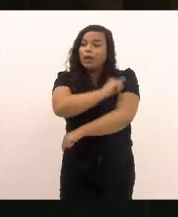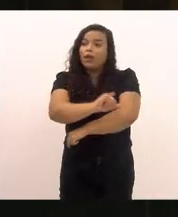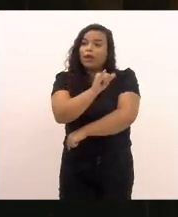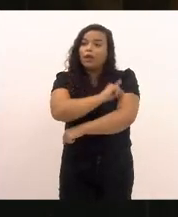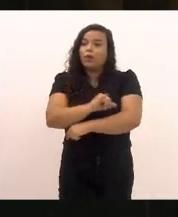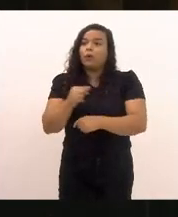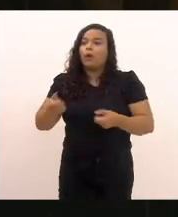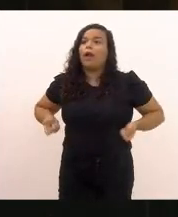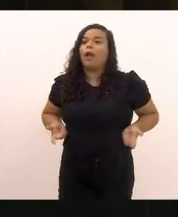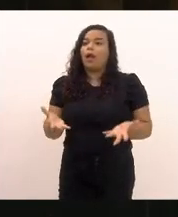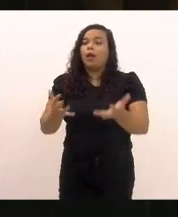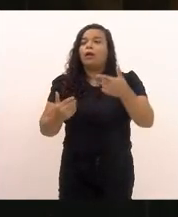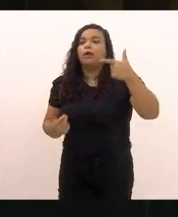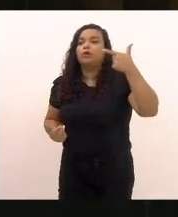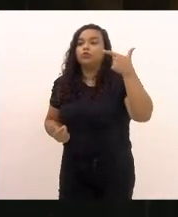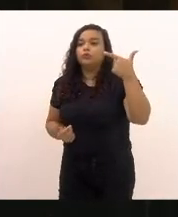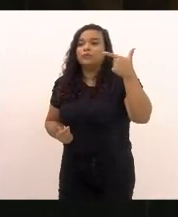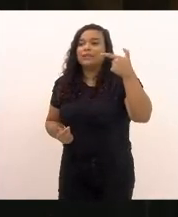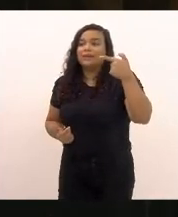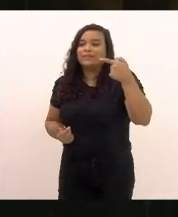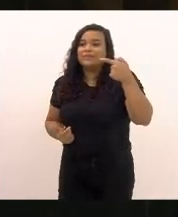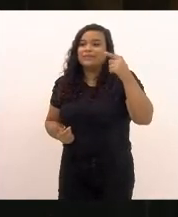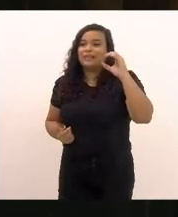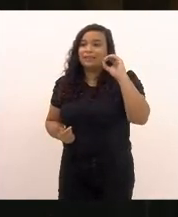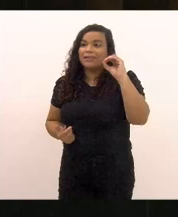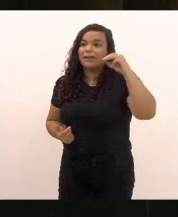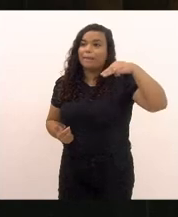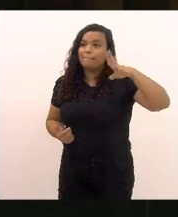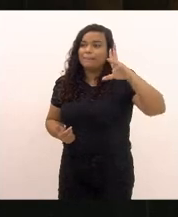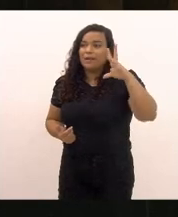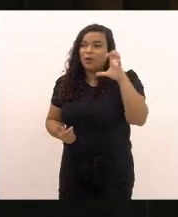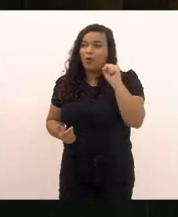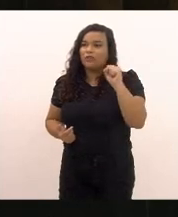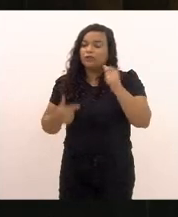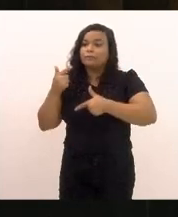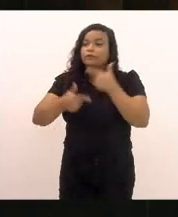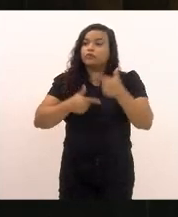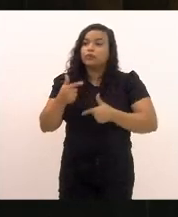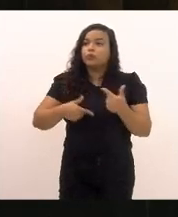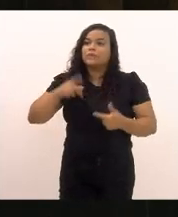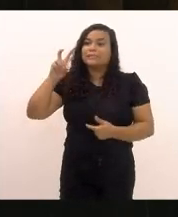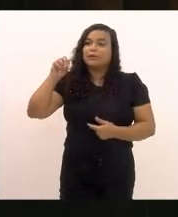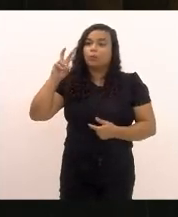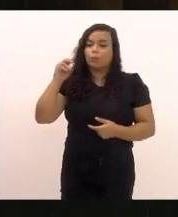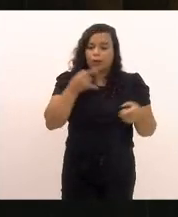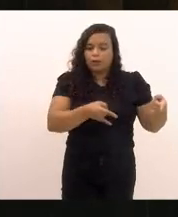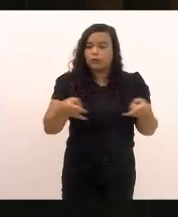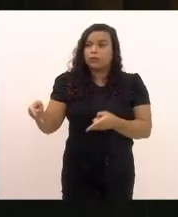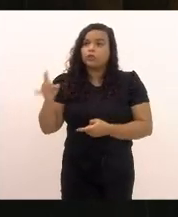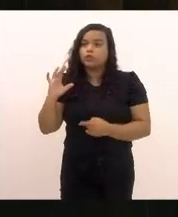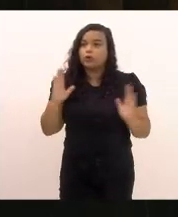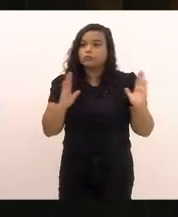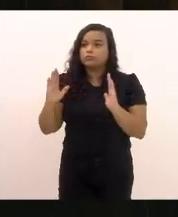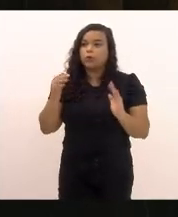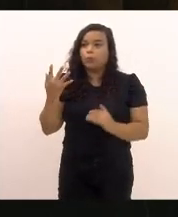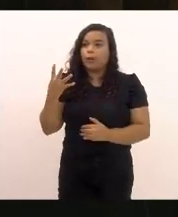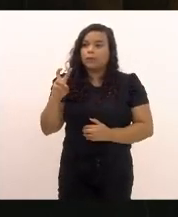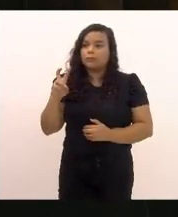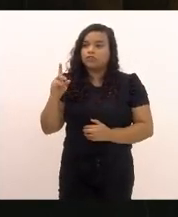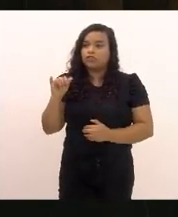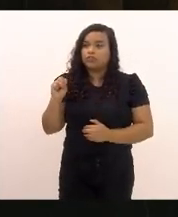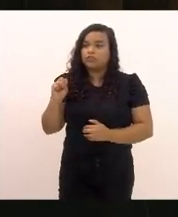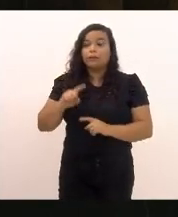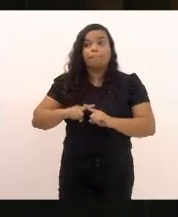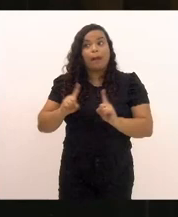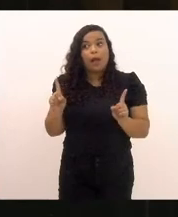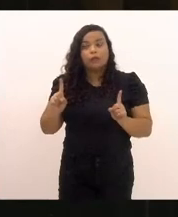funcionou apenas 50 leitos num período de 45 dias. Mas a vaidade do nervosinho da Odebrecht,